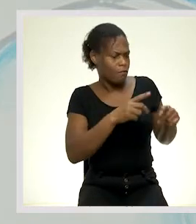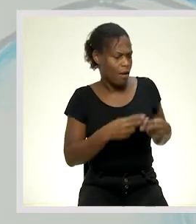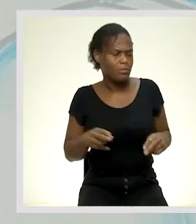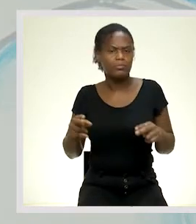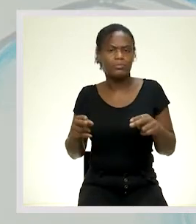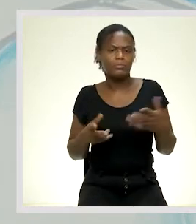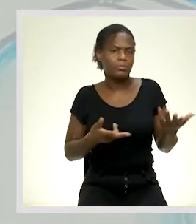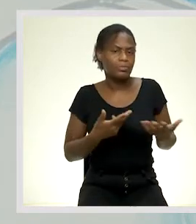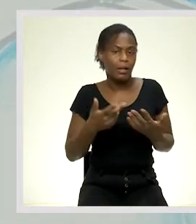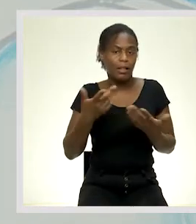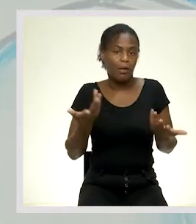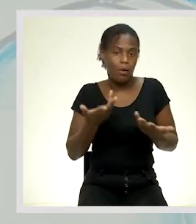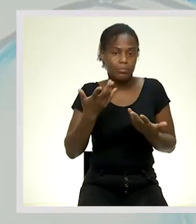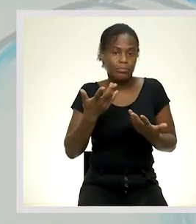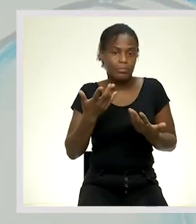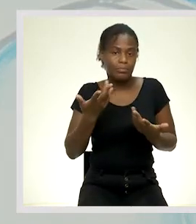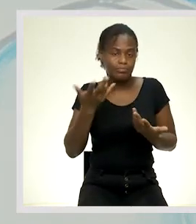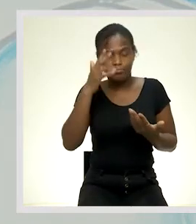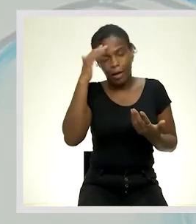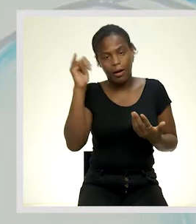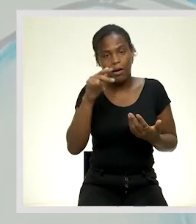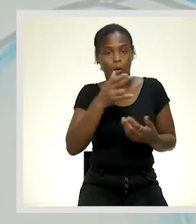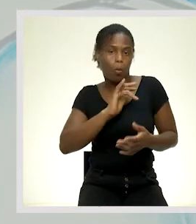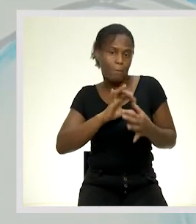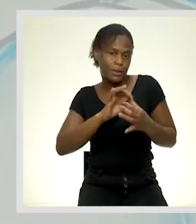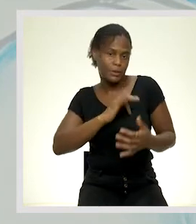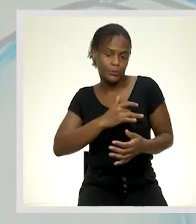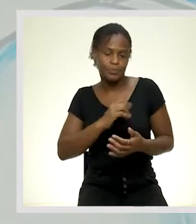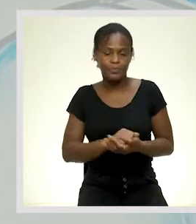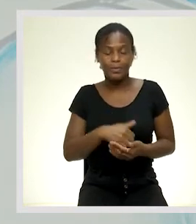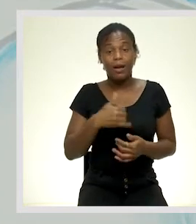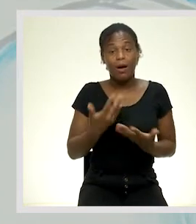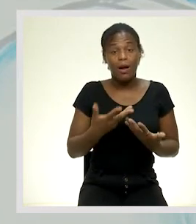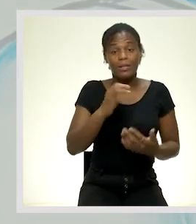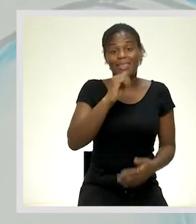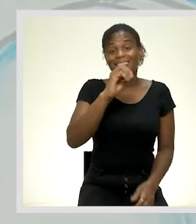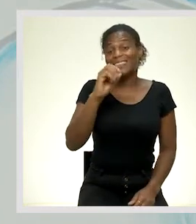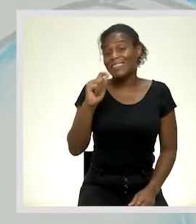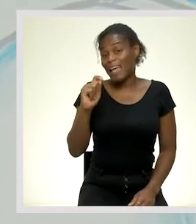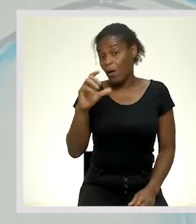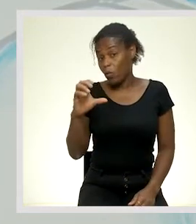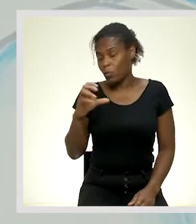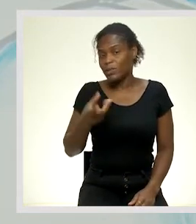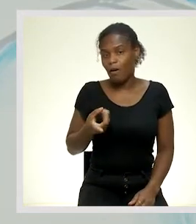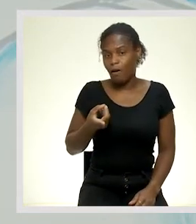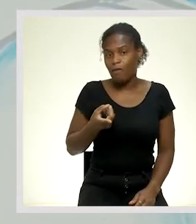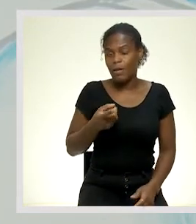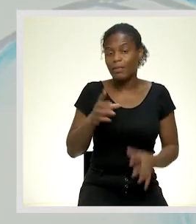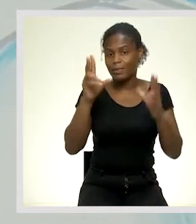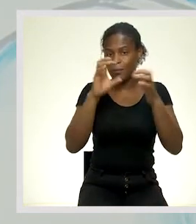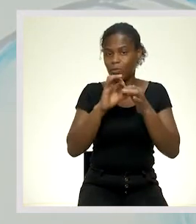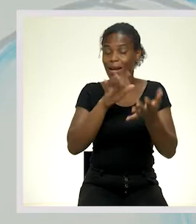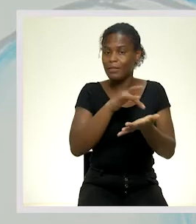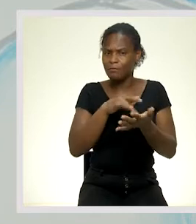diversas do ideal romântico. O século XIX, em termos literários, foi um